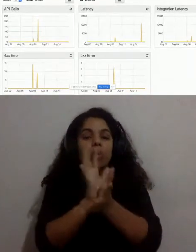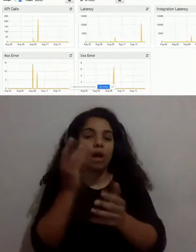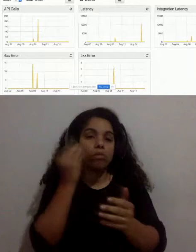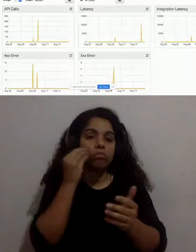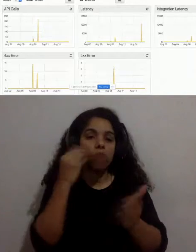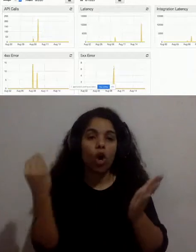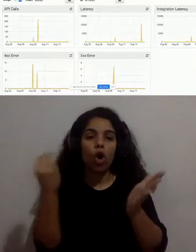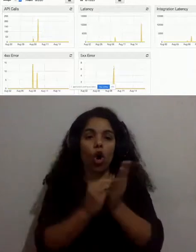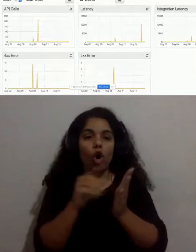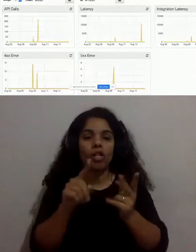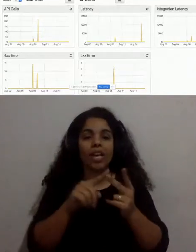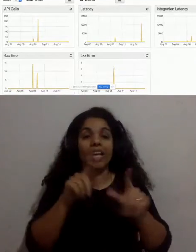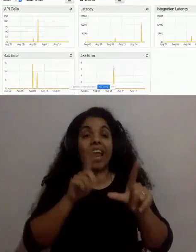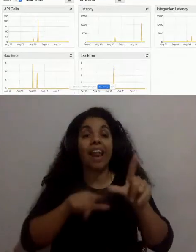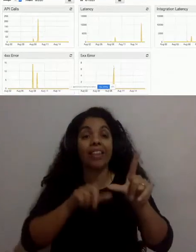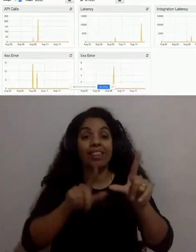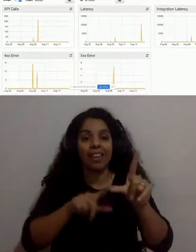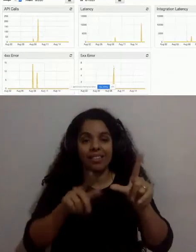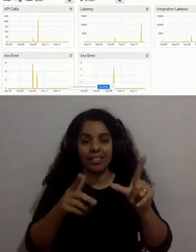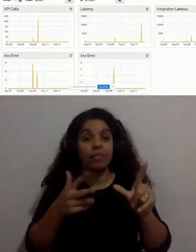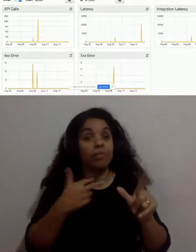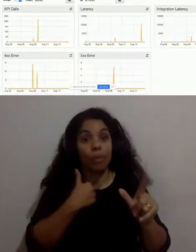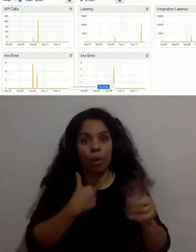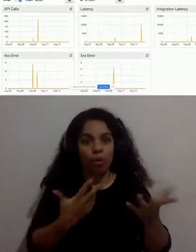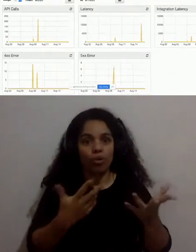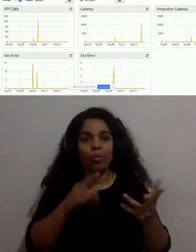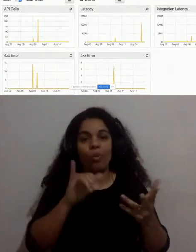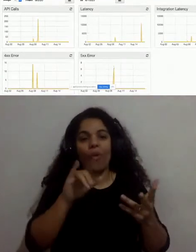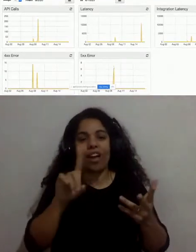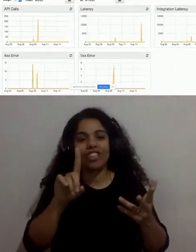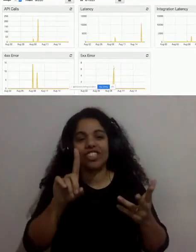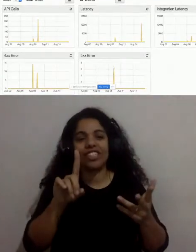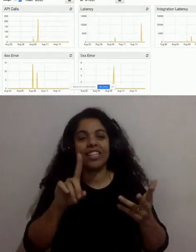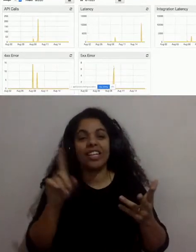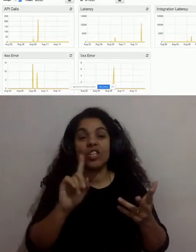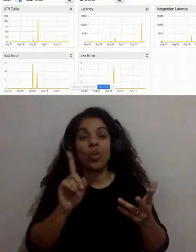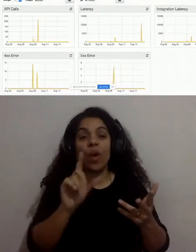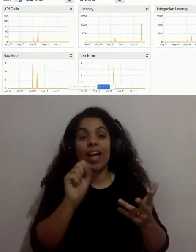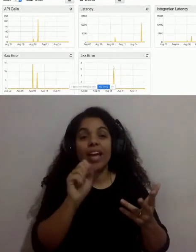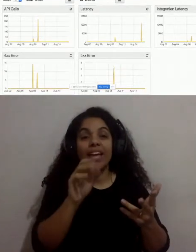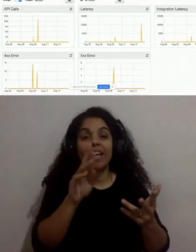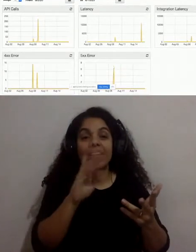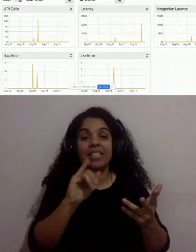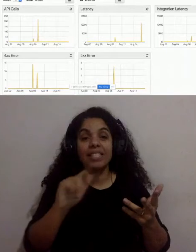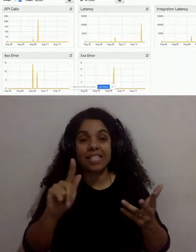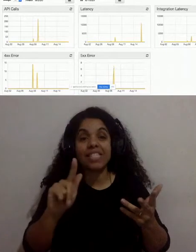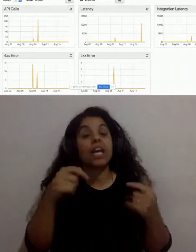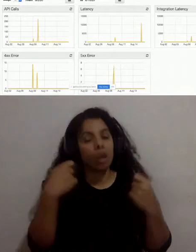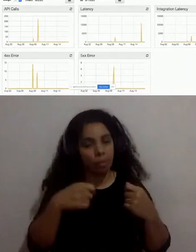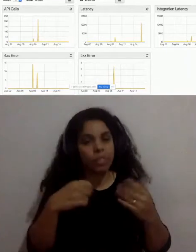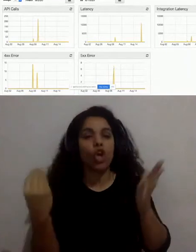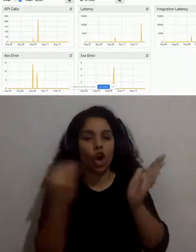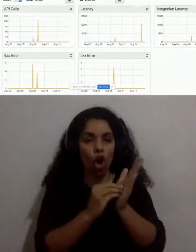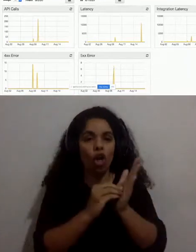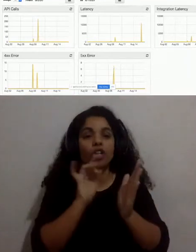colocando letras. Eu não posso. O meu ID não é string. Então, eu tenho que necessariamente colocar